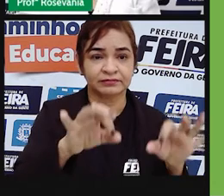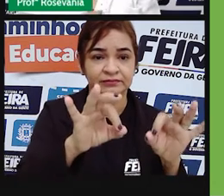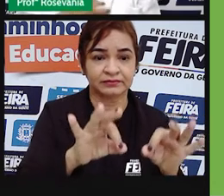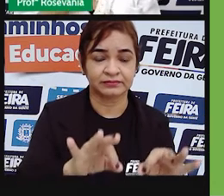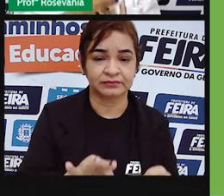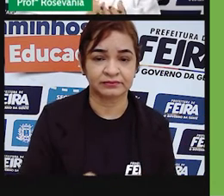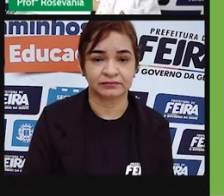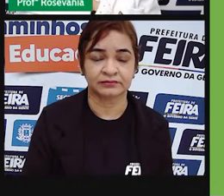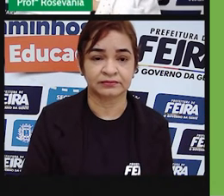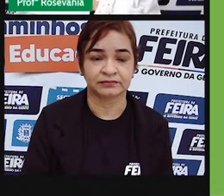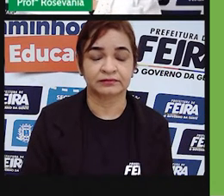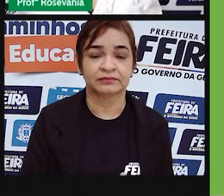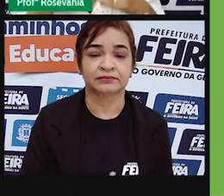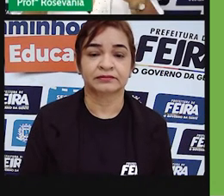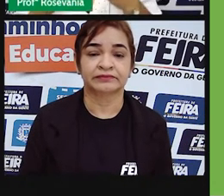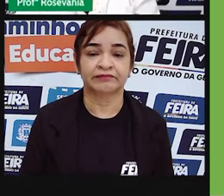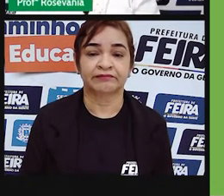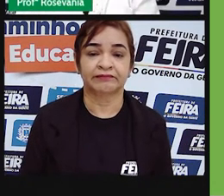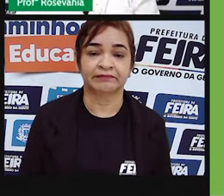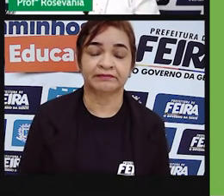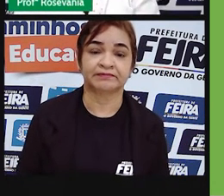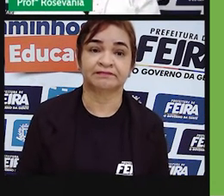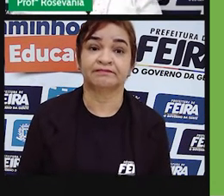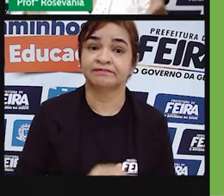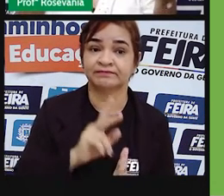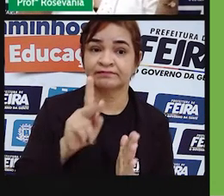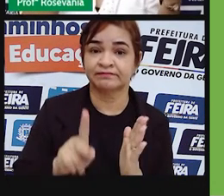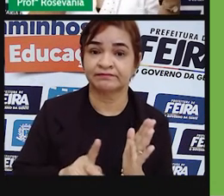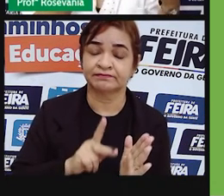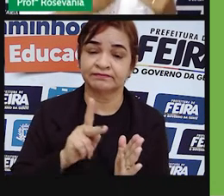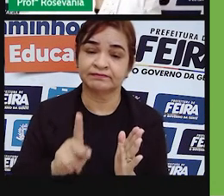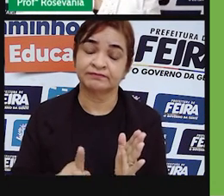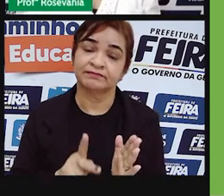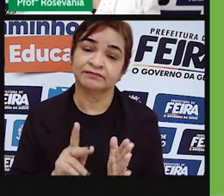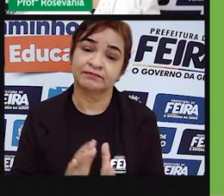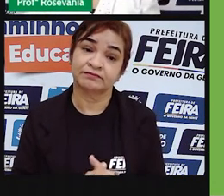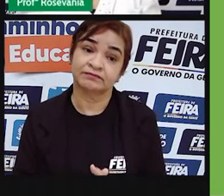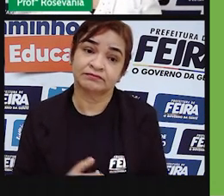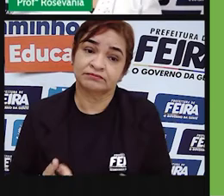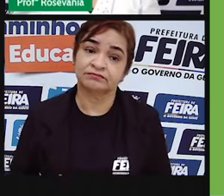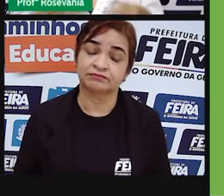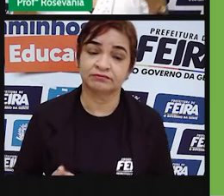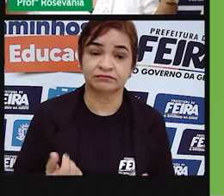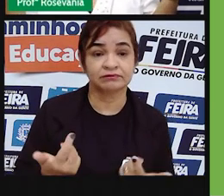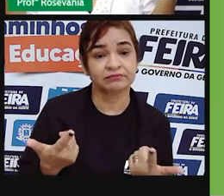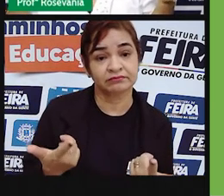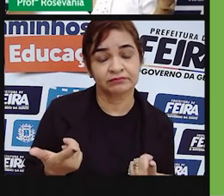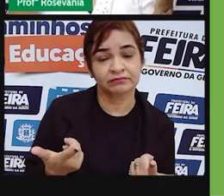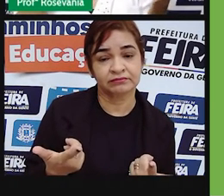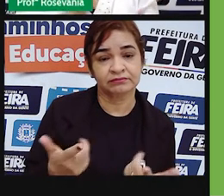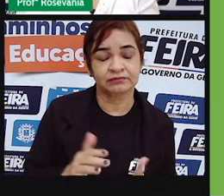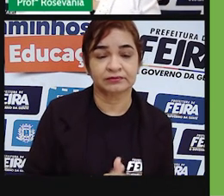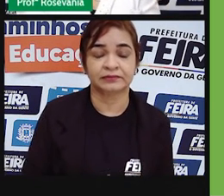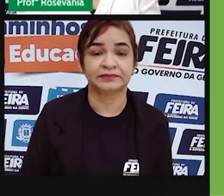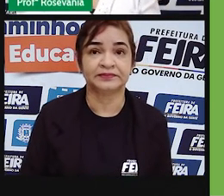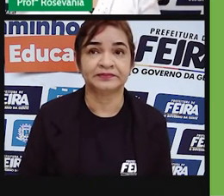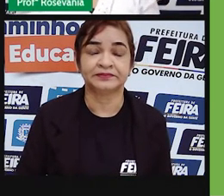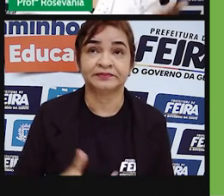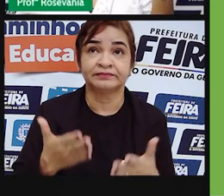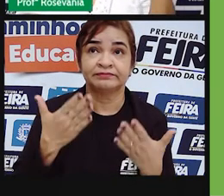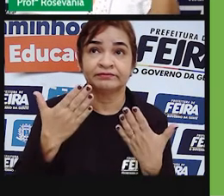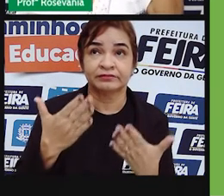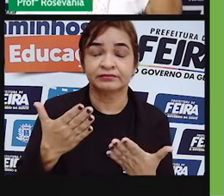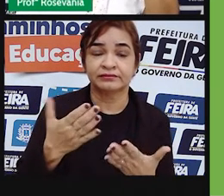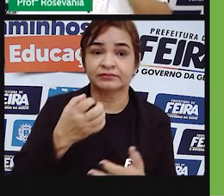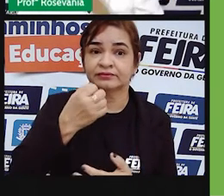especificamente não é por questões políticas ou questões econômicas o que graças a Deus a gente não tem o